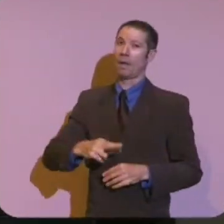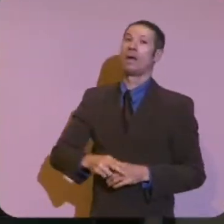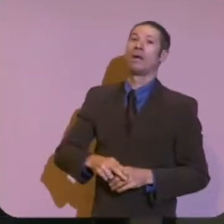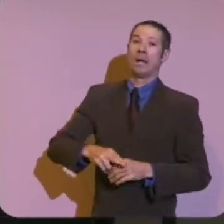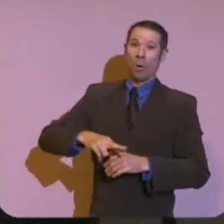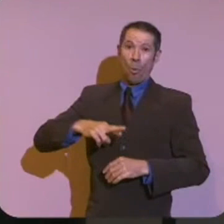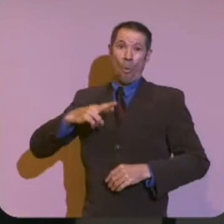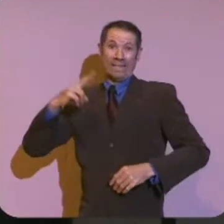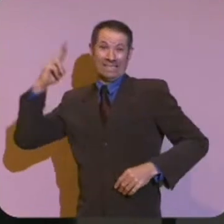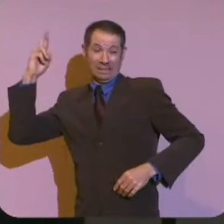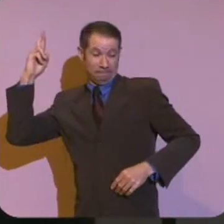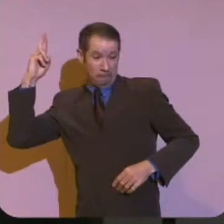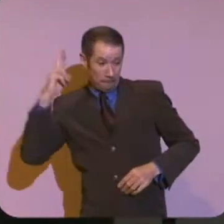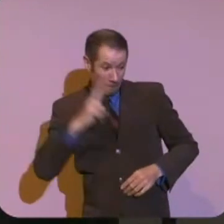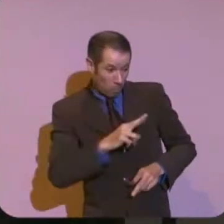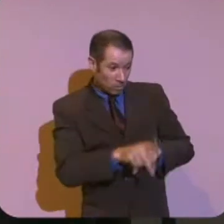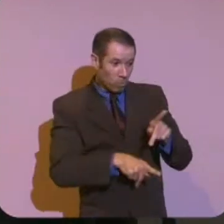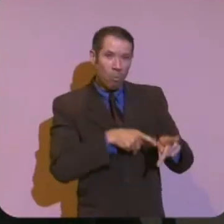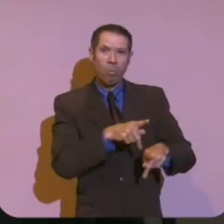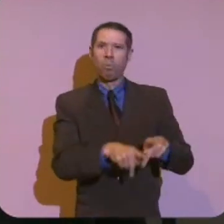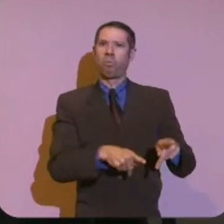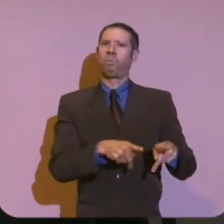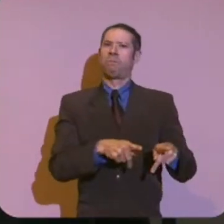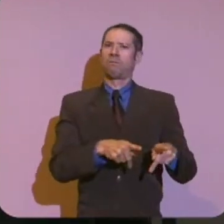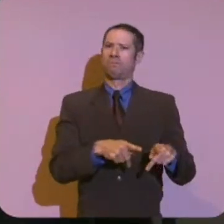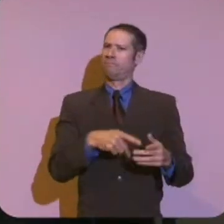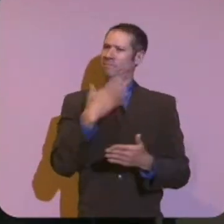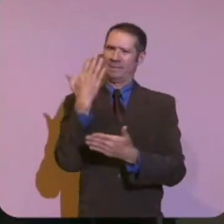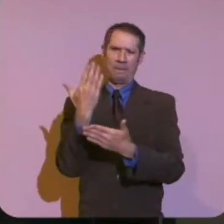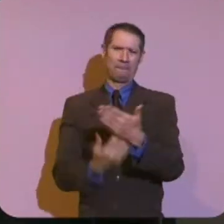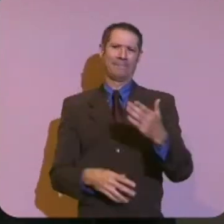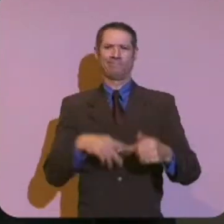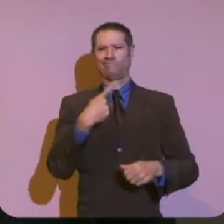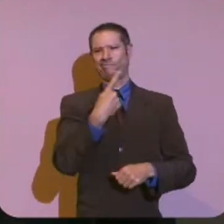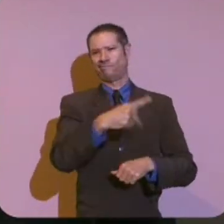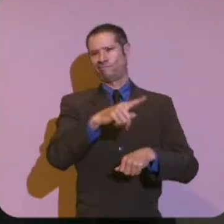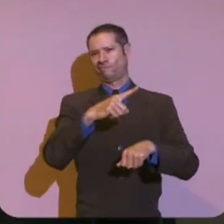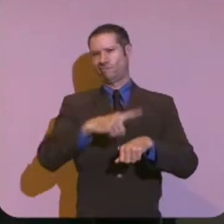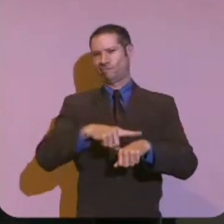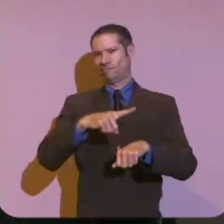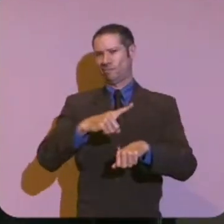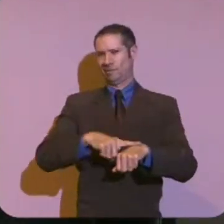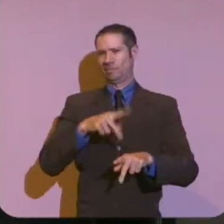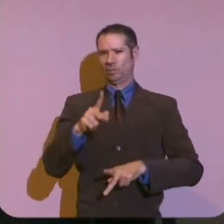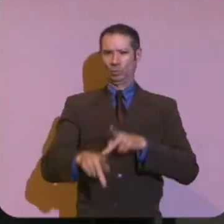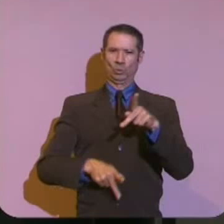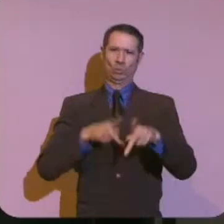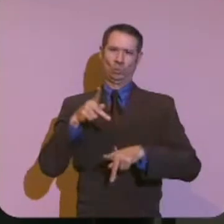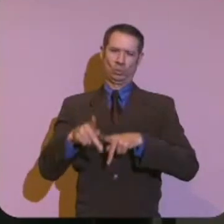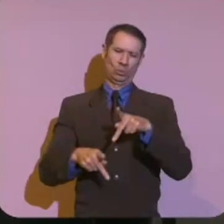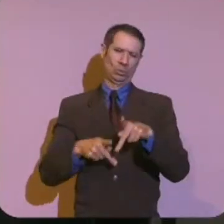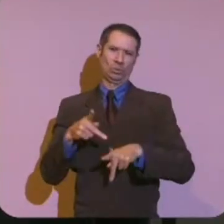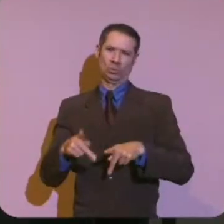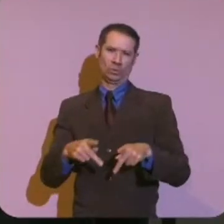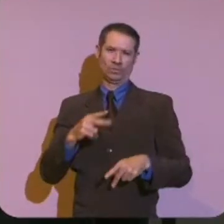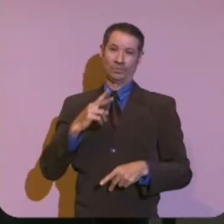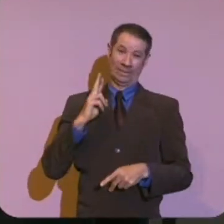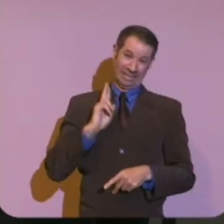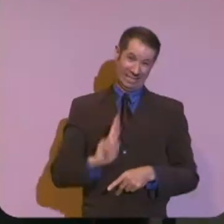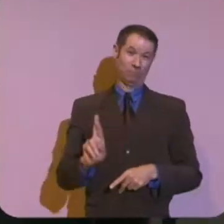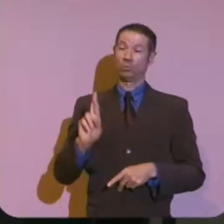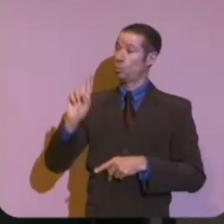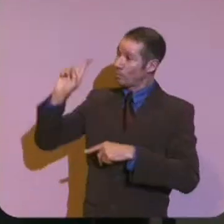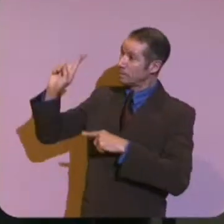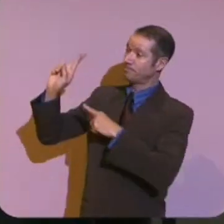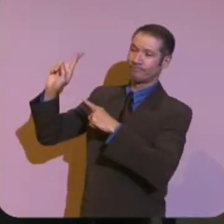que coisa horrível. Não perca seu tempo. O povo respondeu: